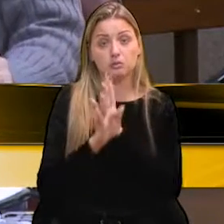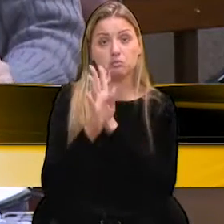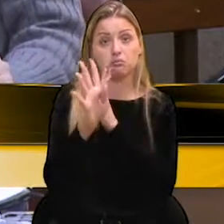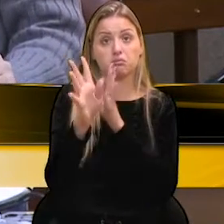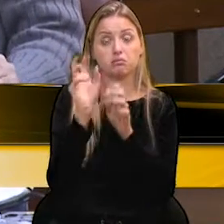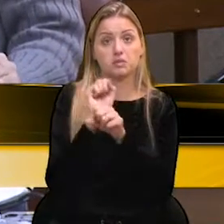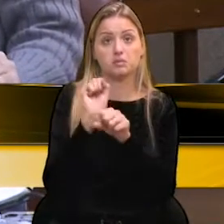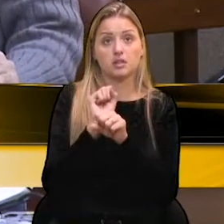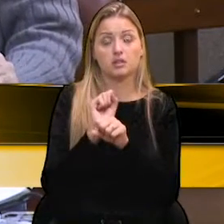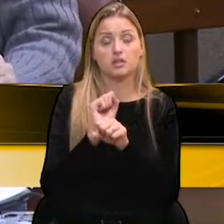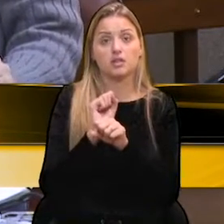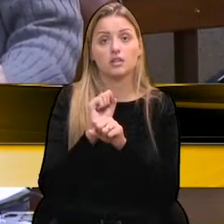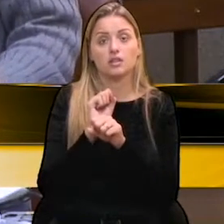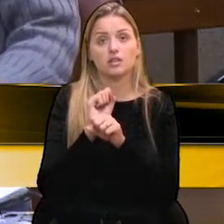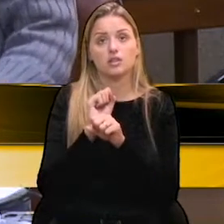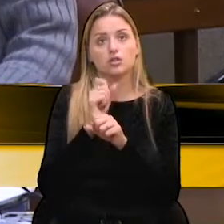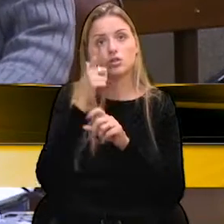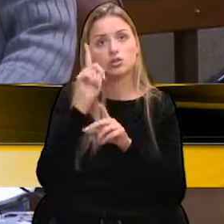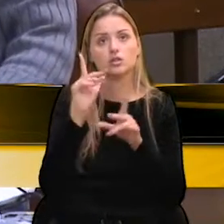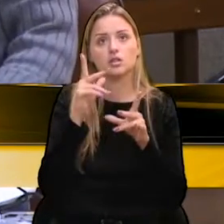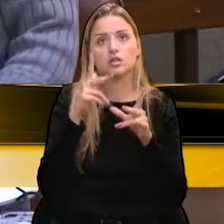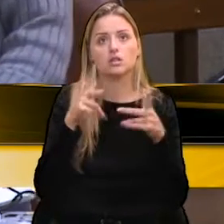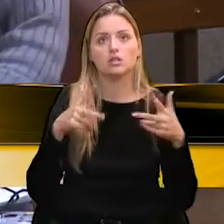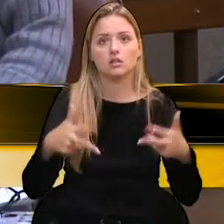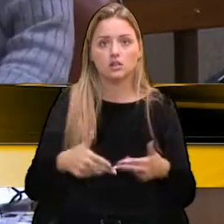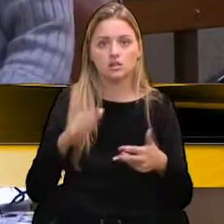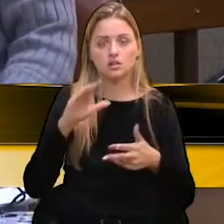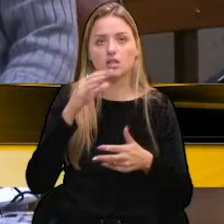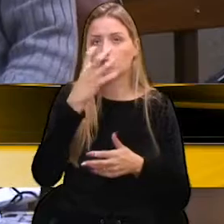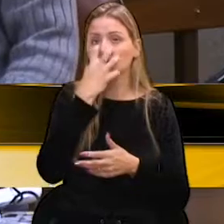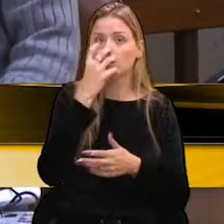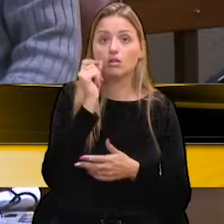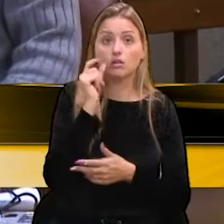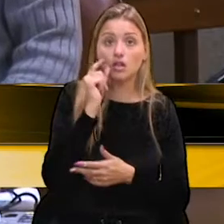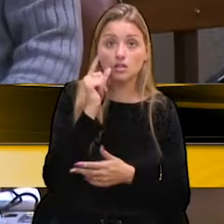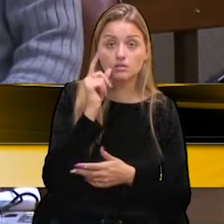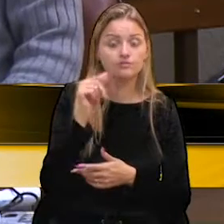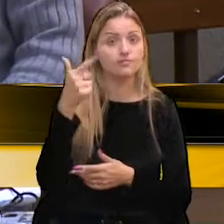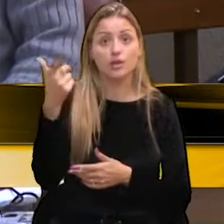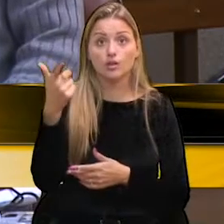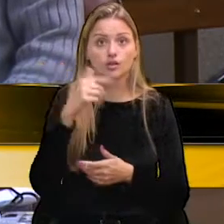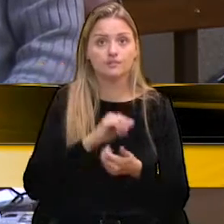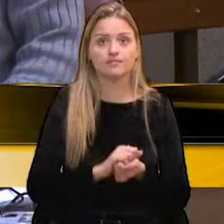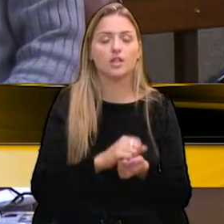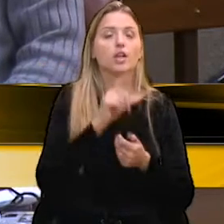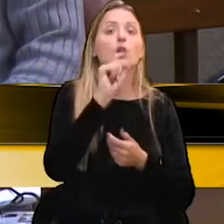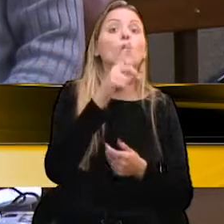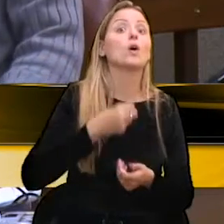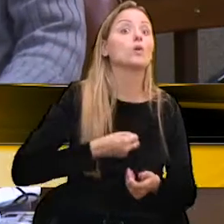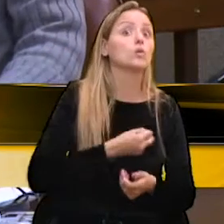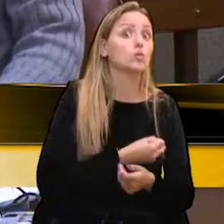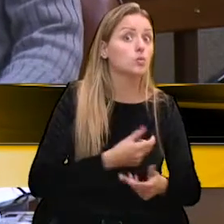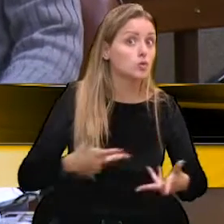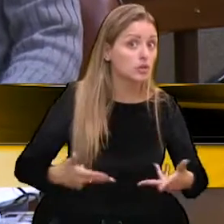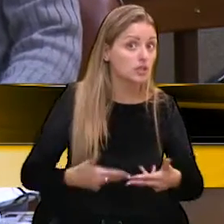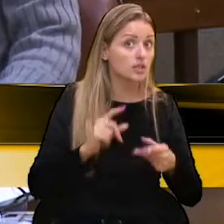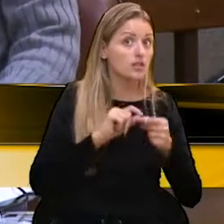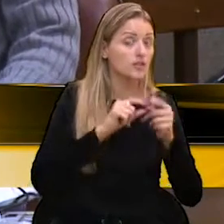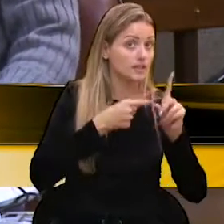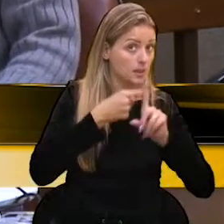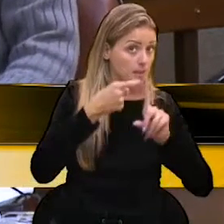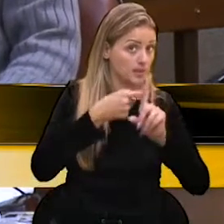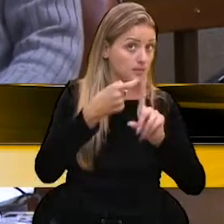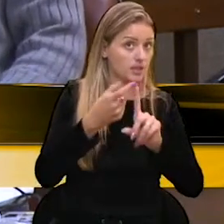com o objetivo de sanar, de castrar cães e gatos. Essa foi a resposta. Outra: qual o número de castrações serão realizadas por